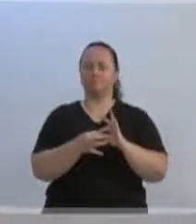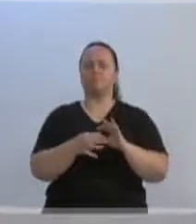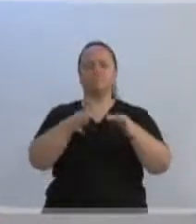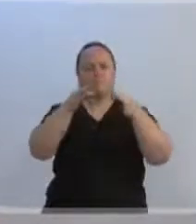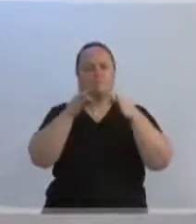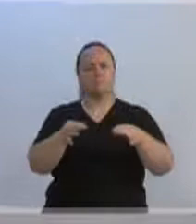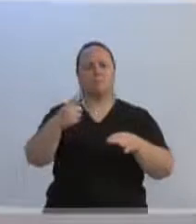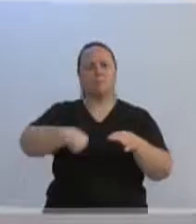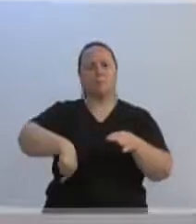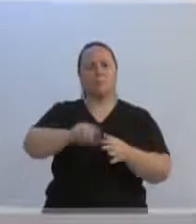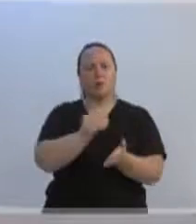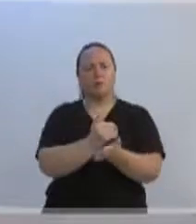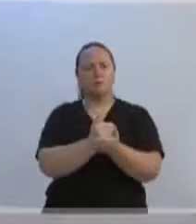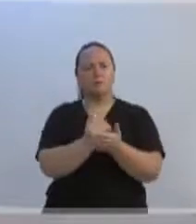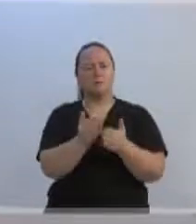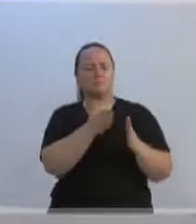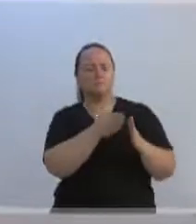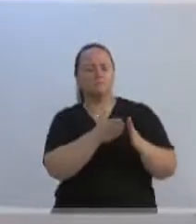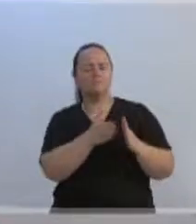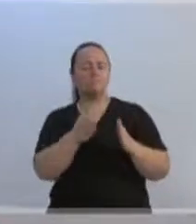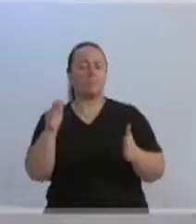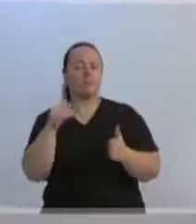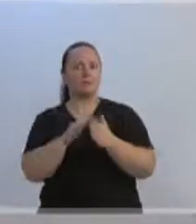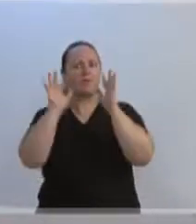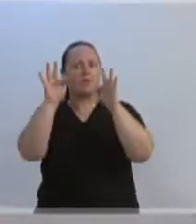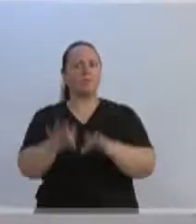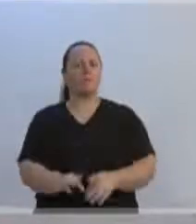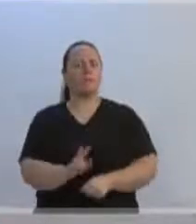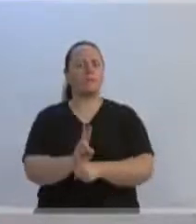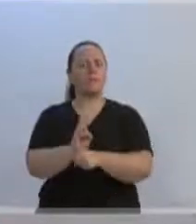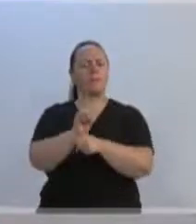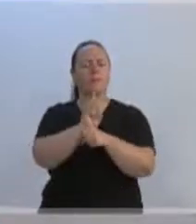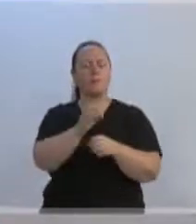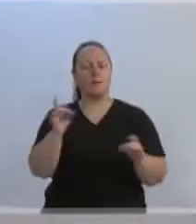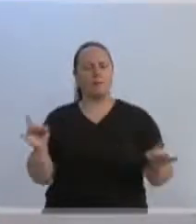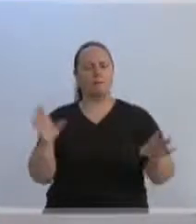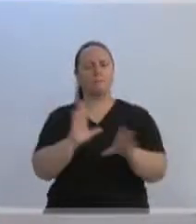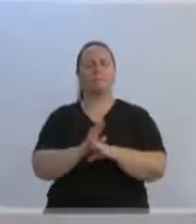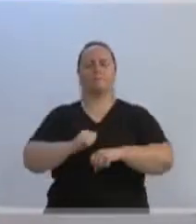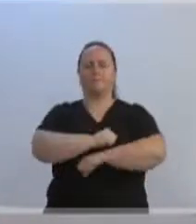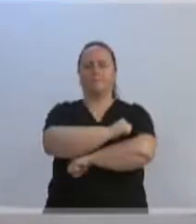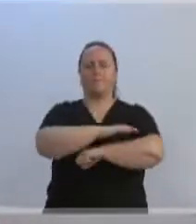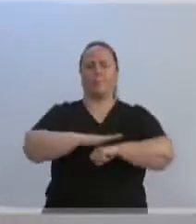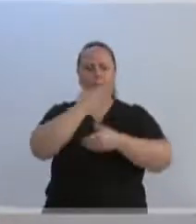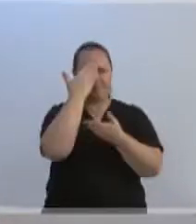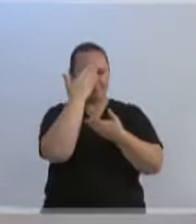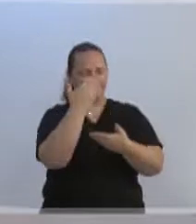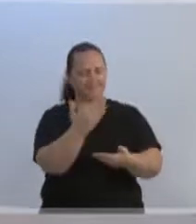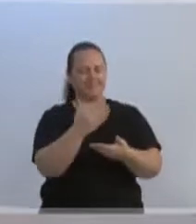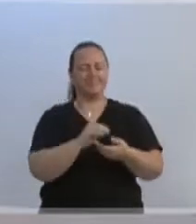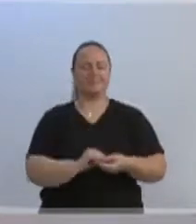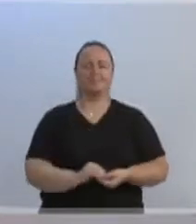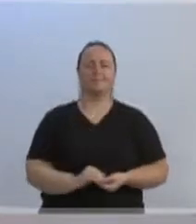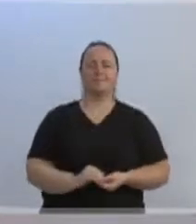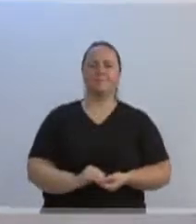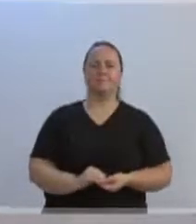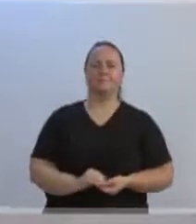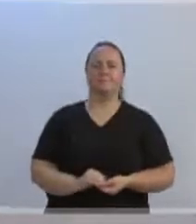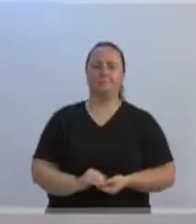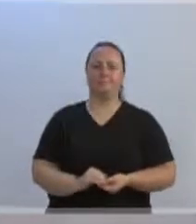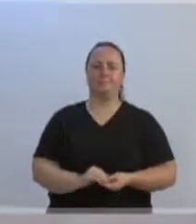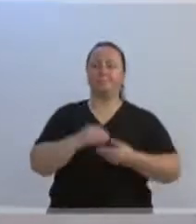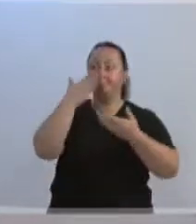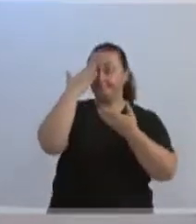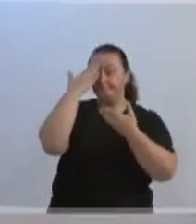terá do começo ao final fiscalizando estão sonhado asfalto que vem para a nossa região obrigado seu presidente obrigado o